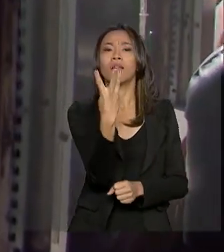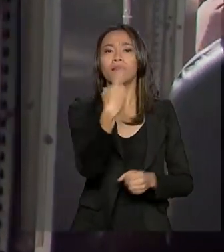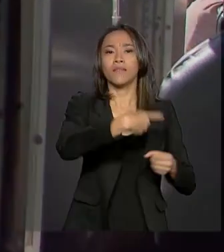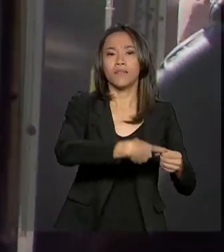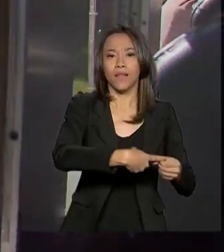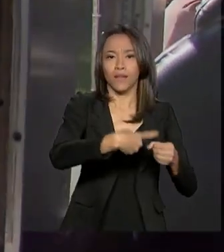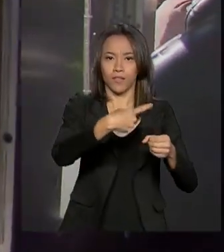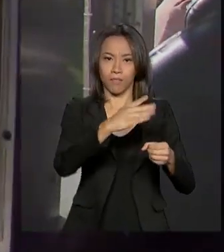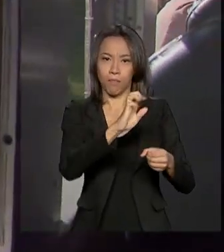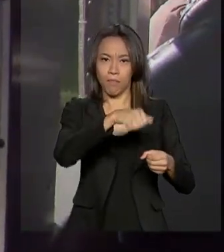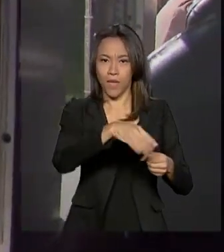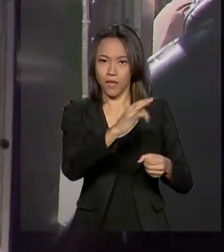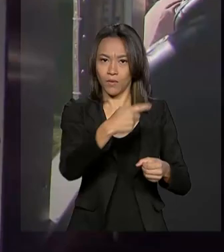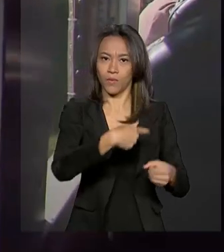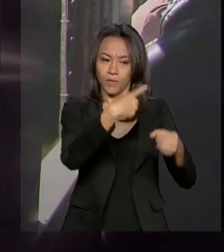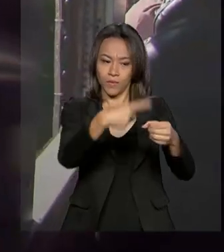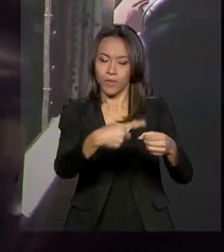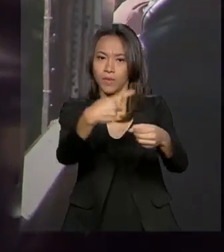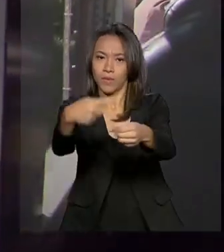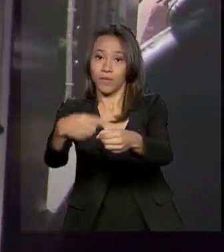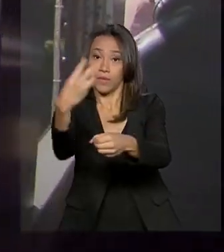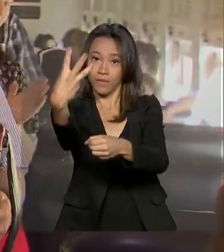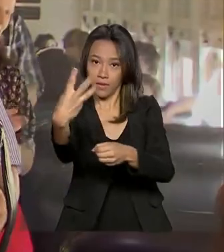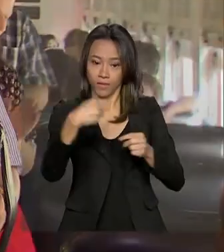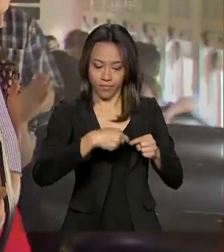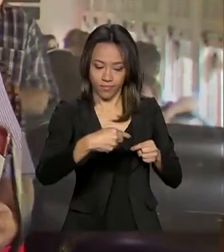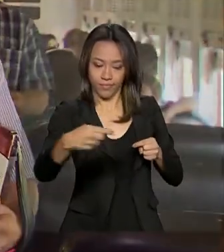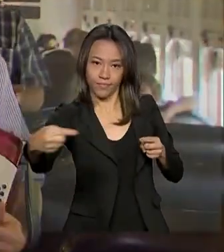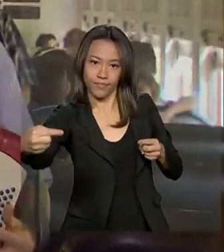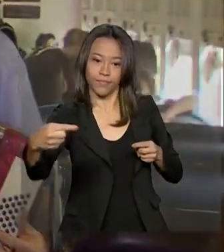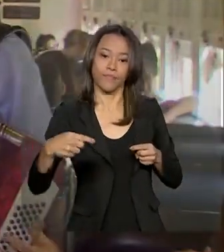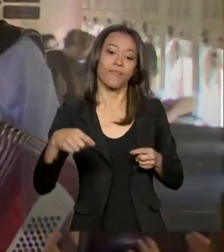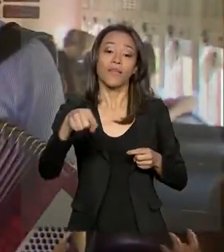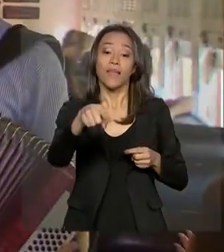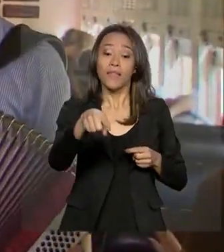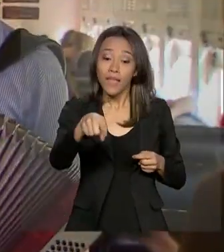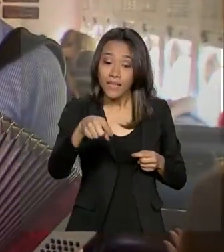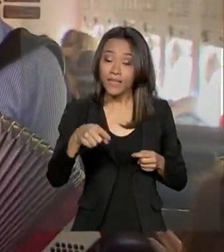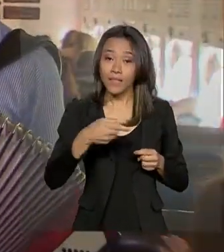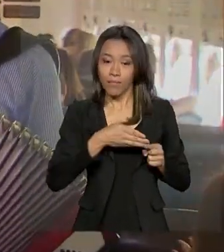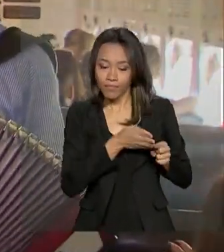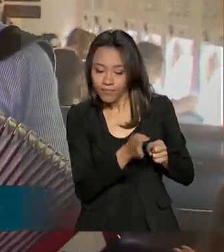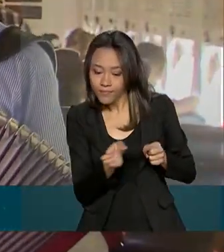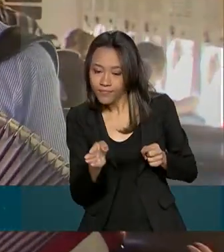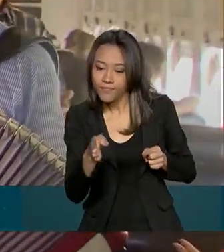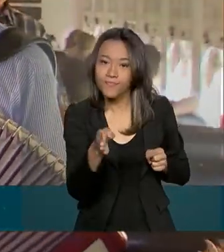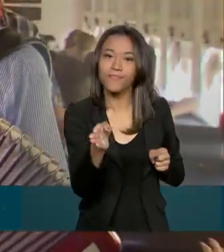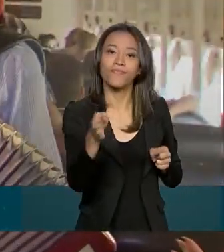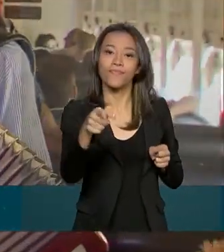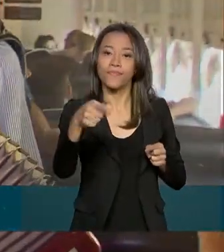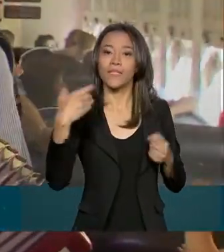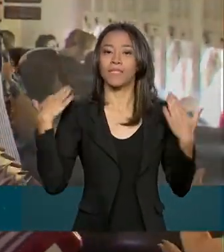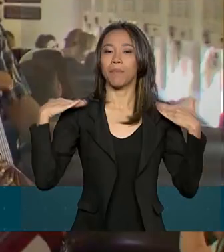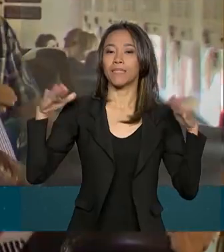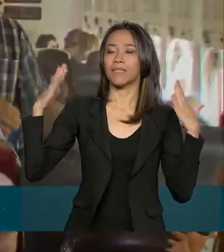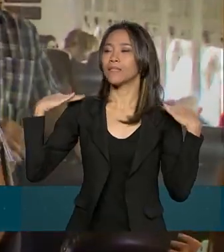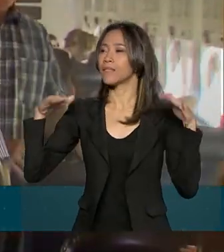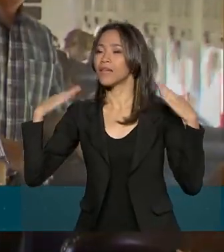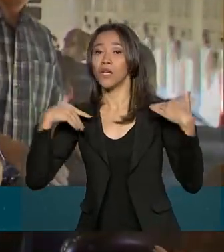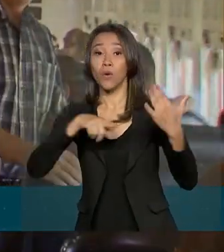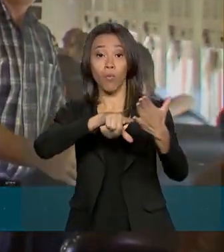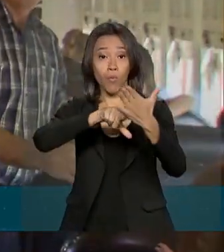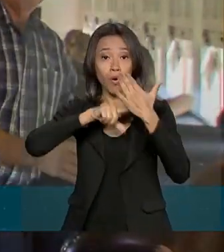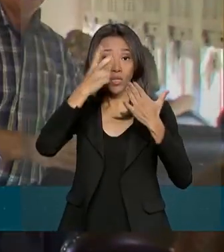Bento Gonçalves, Garibaldi e Carlos Barbosa. Além da rota dos vinhos, o passeio de trem mostra um pouco da cultura